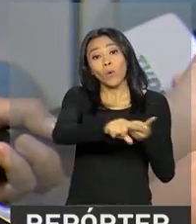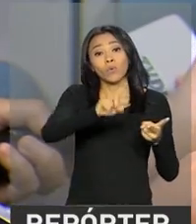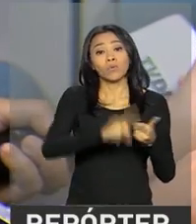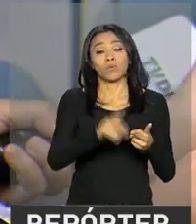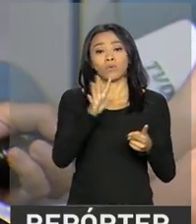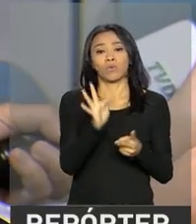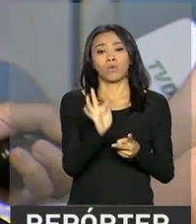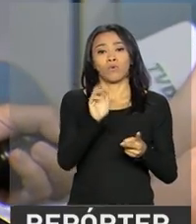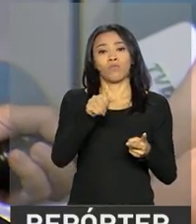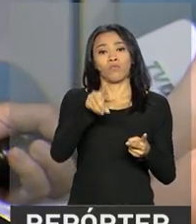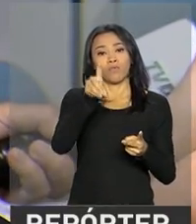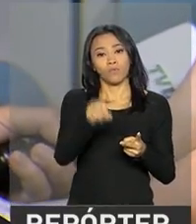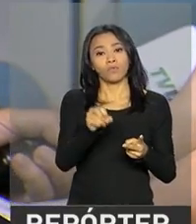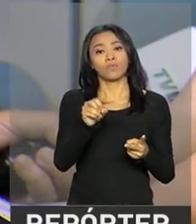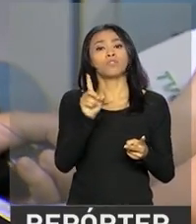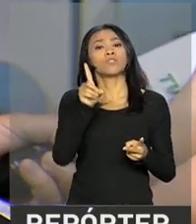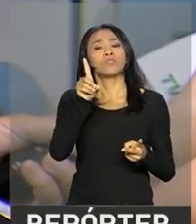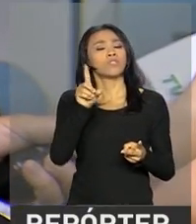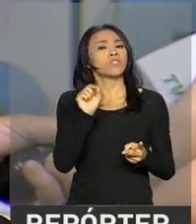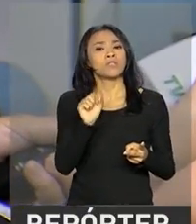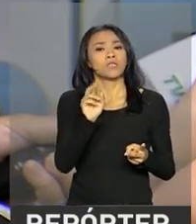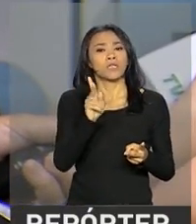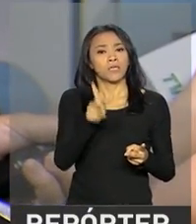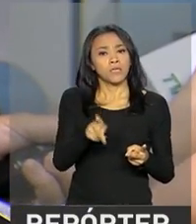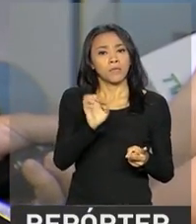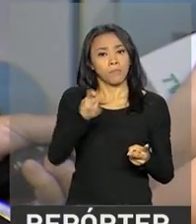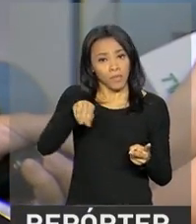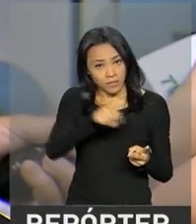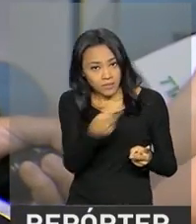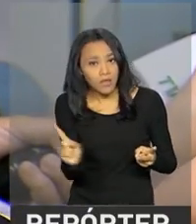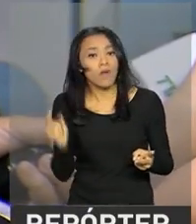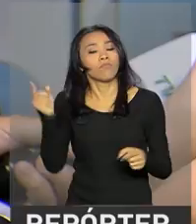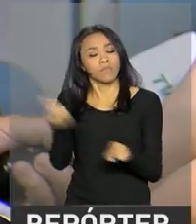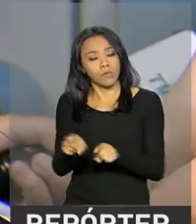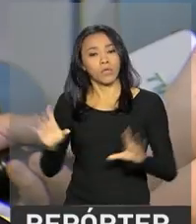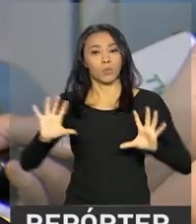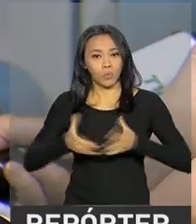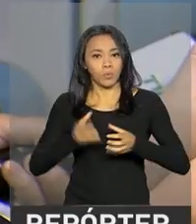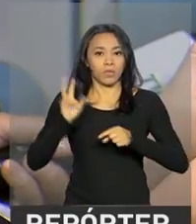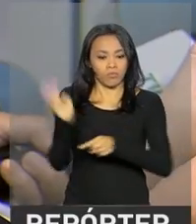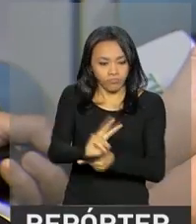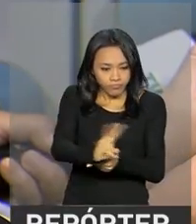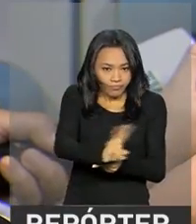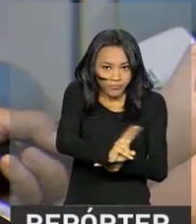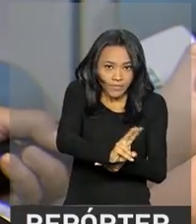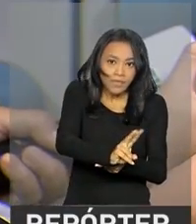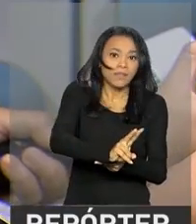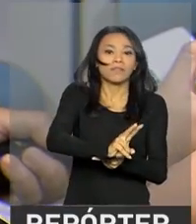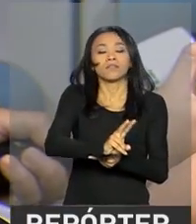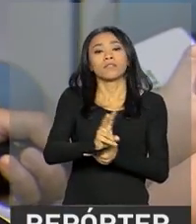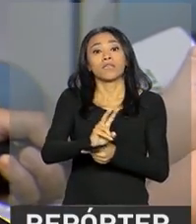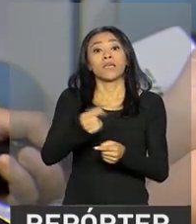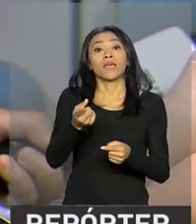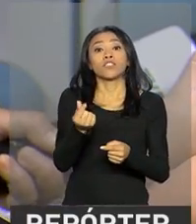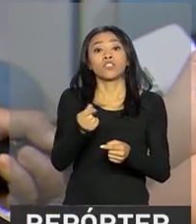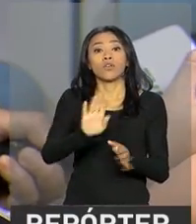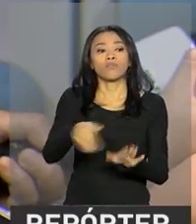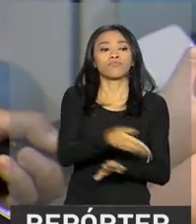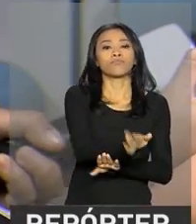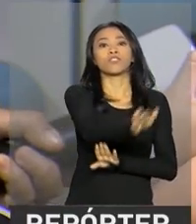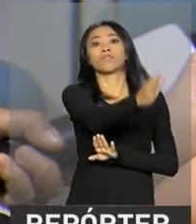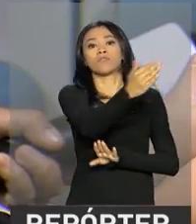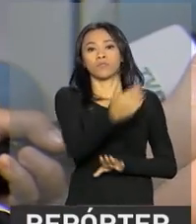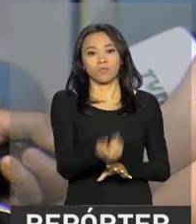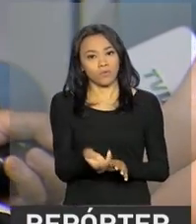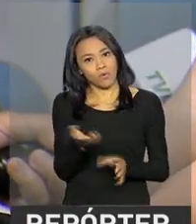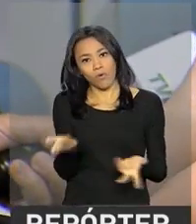20 procedimentos de fiscalização em andamento que são relativos à a desvios ou uma aplicação